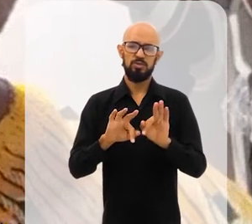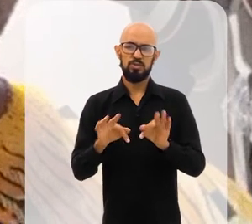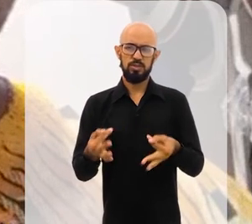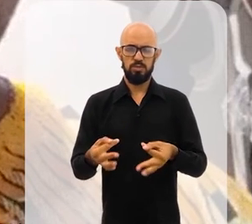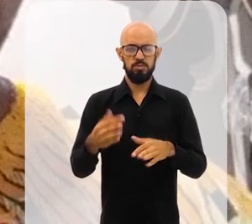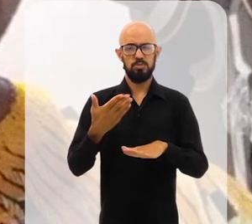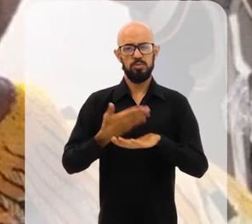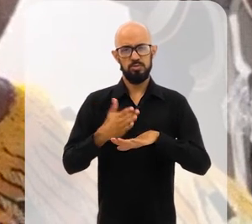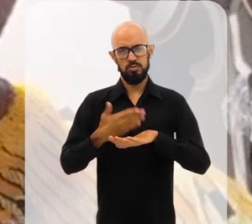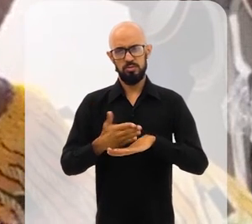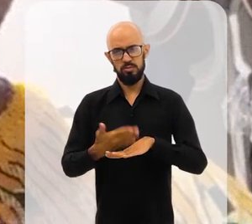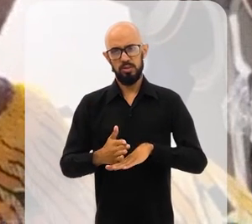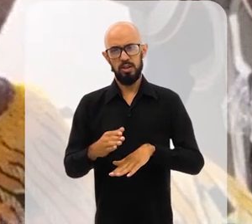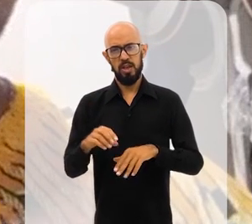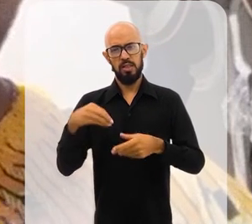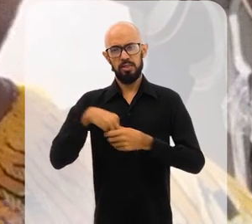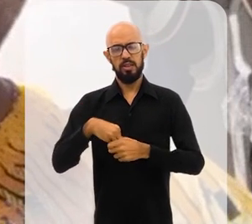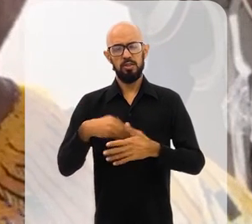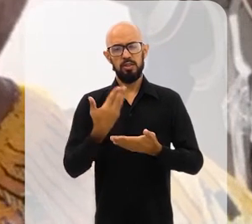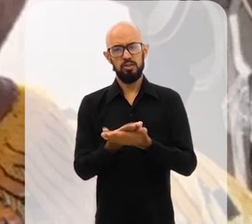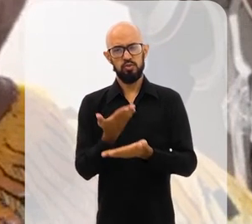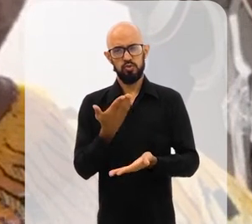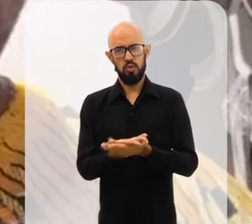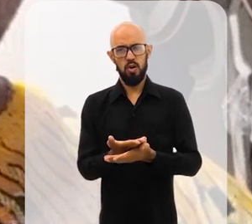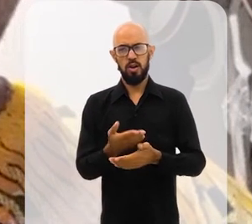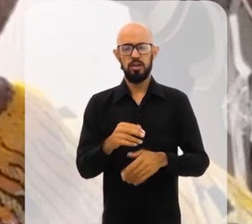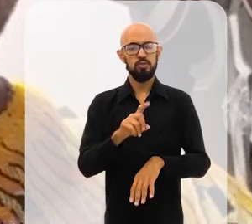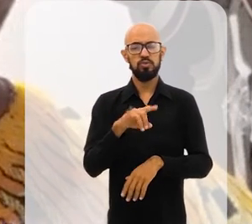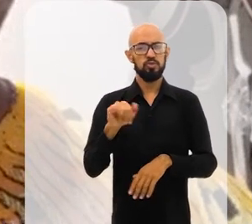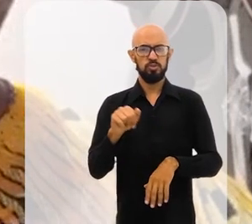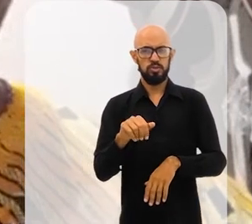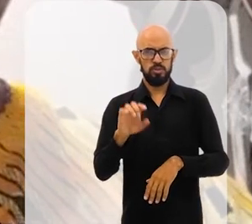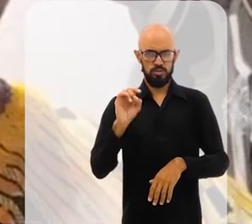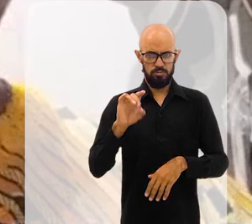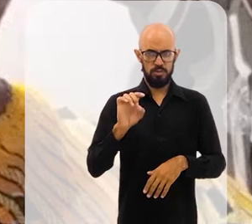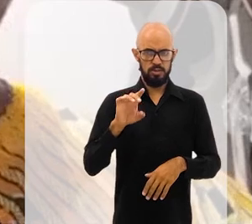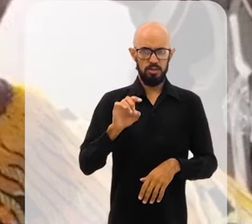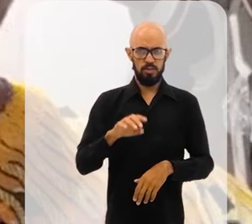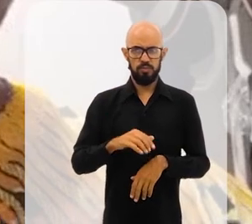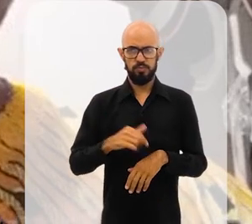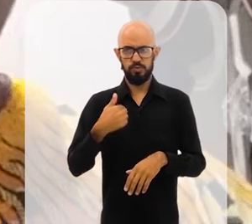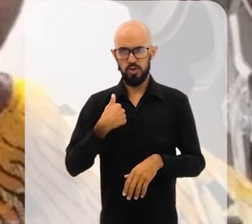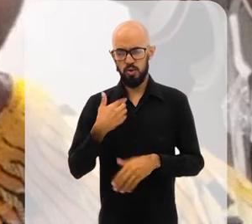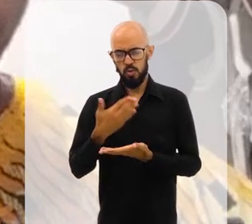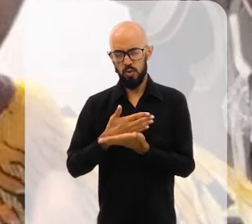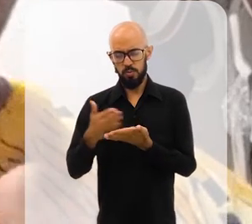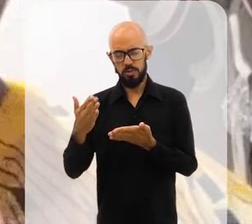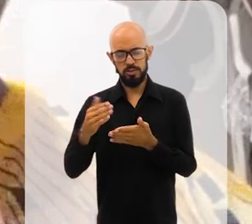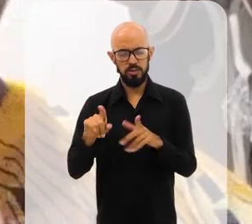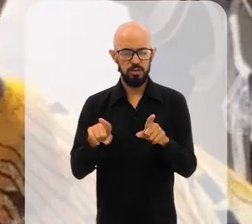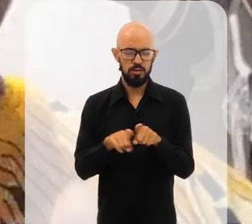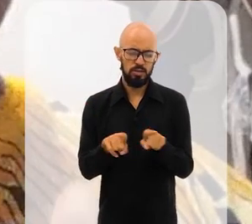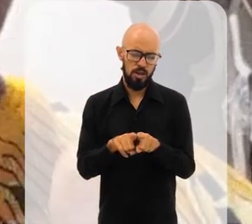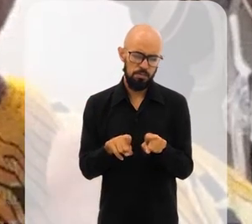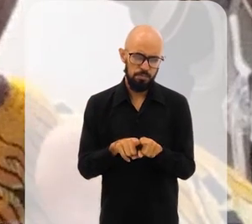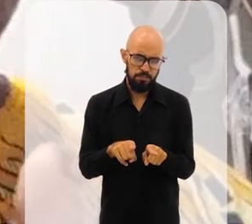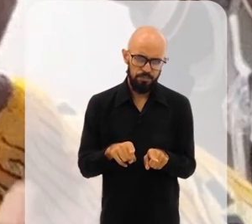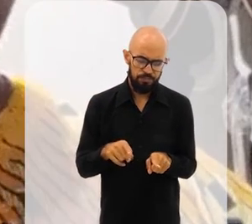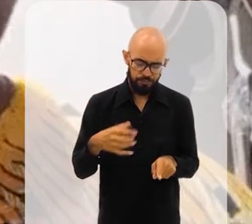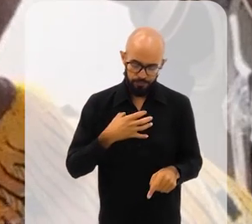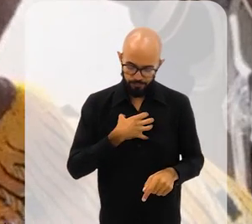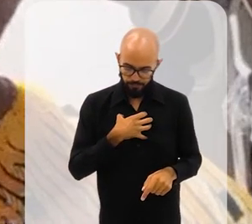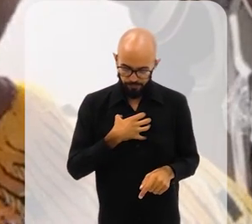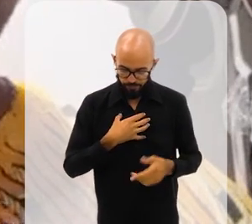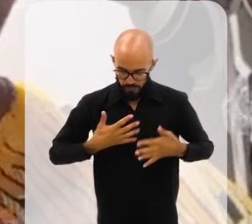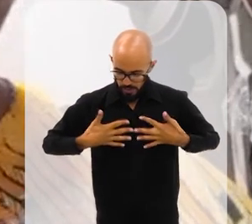textos para serem encenados na escola durante as datas comemorativas. E eu comecei ali a